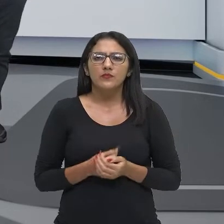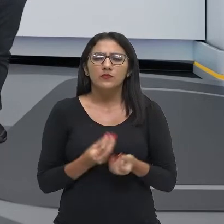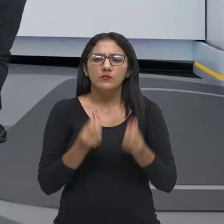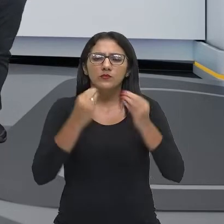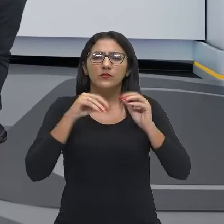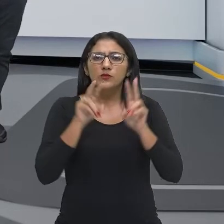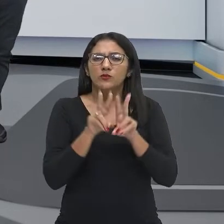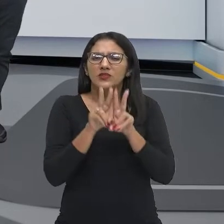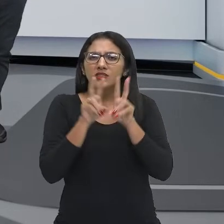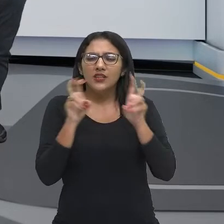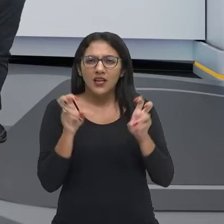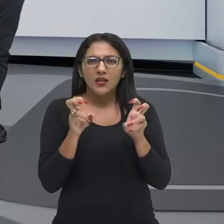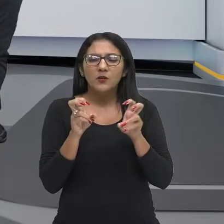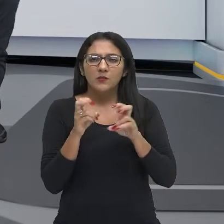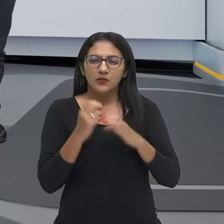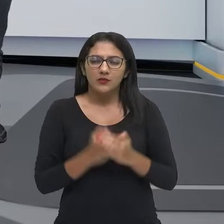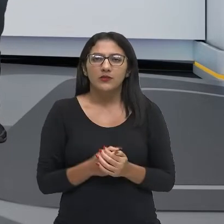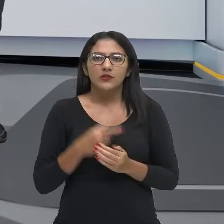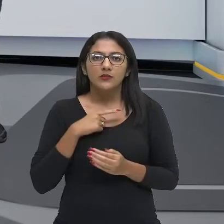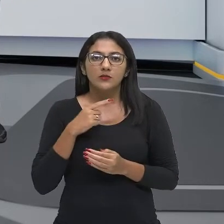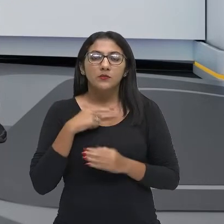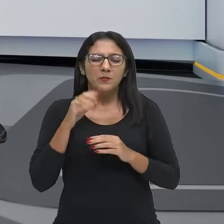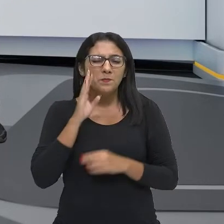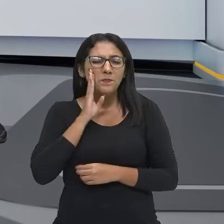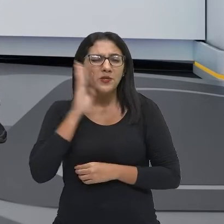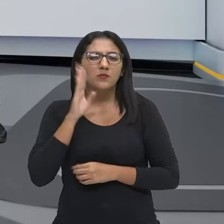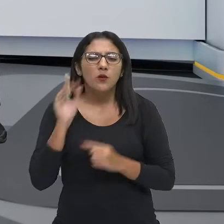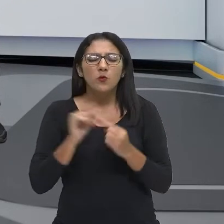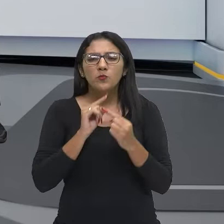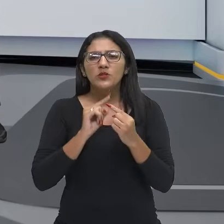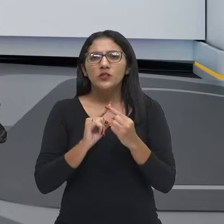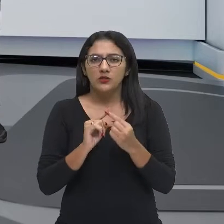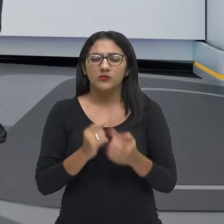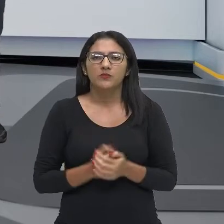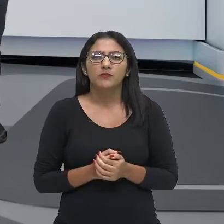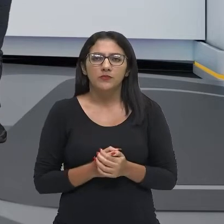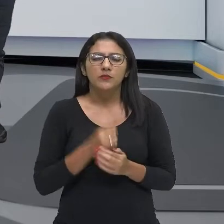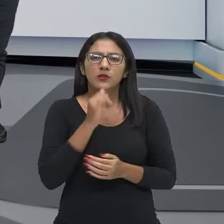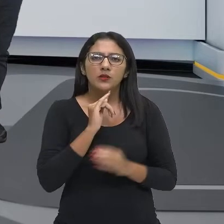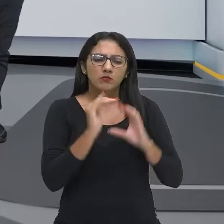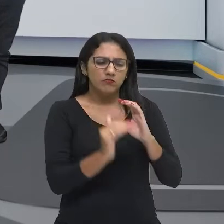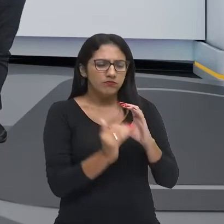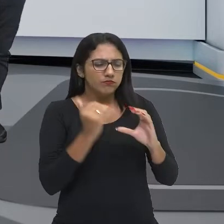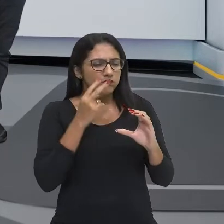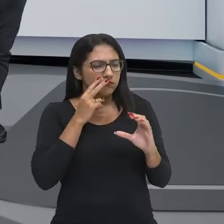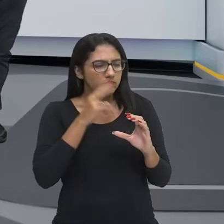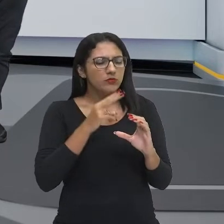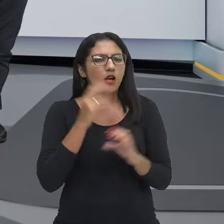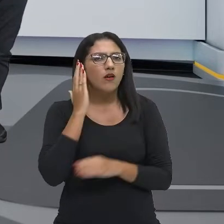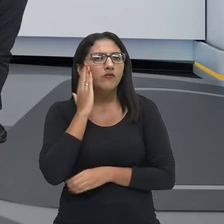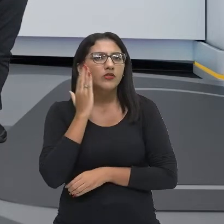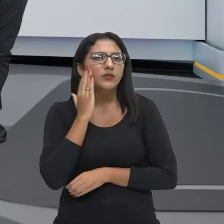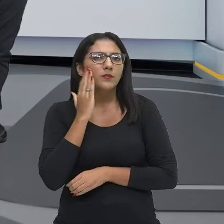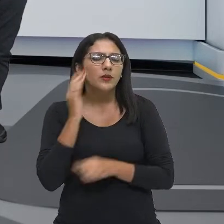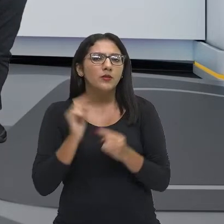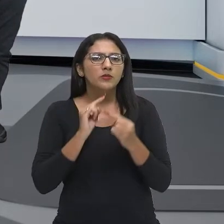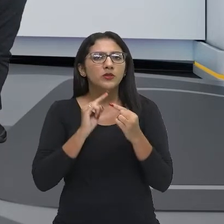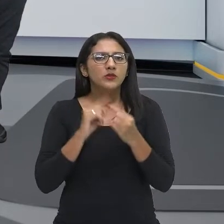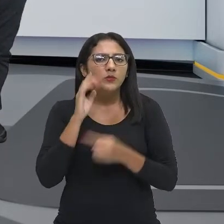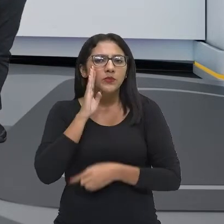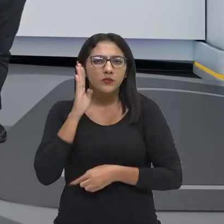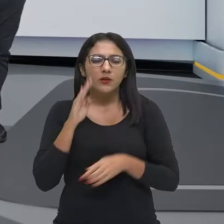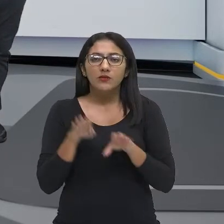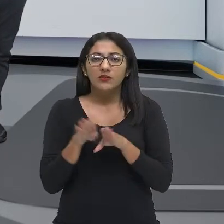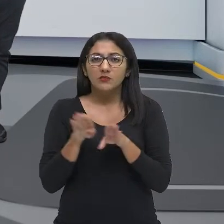é sempre bom destacar o conteúdo dele. Assim, quem vai recebê-lo consegue identificar corretamente a mensagem e evita que